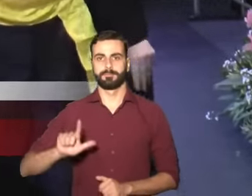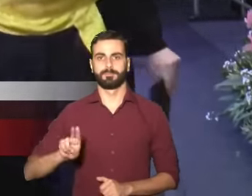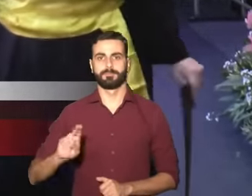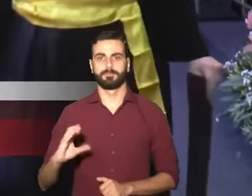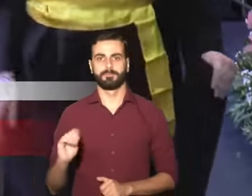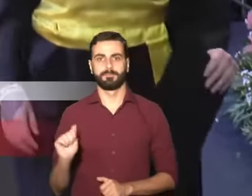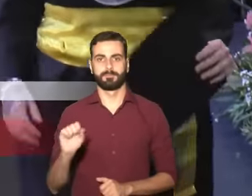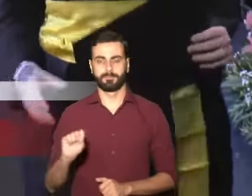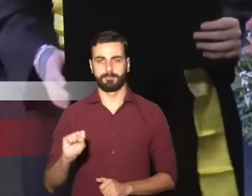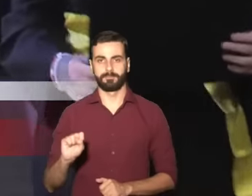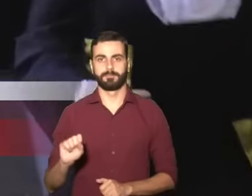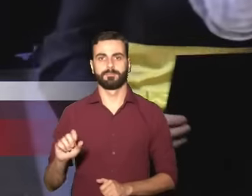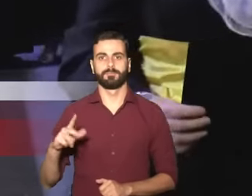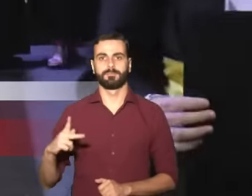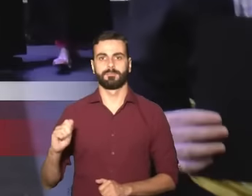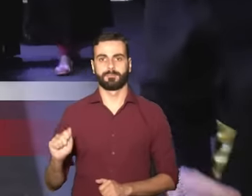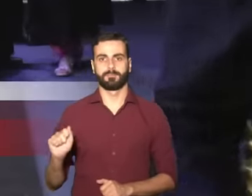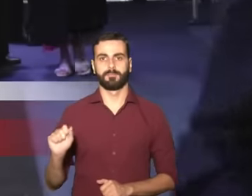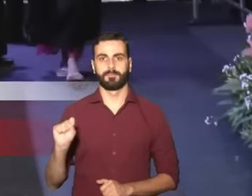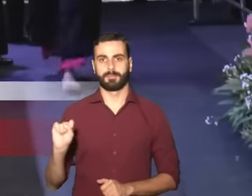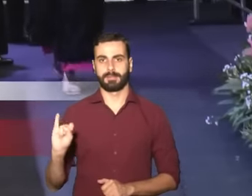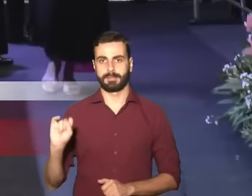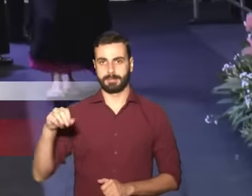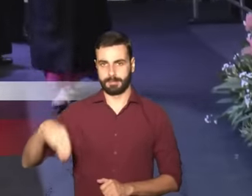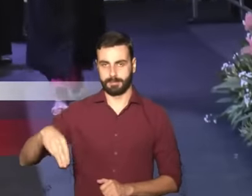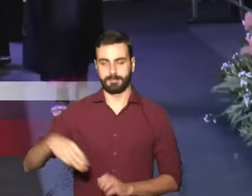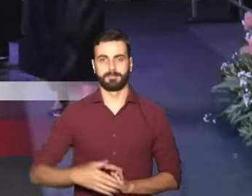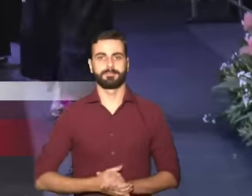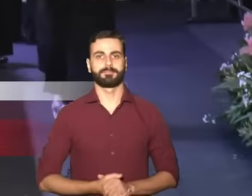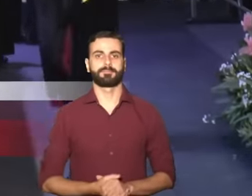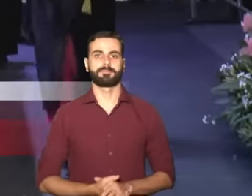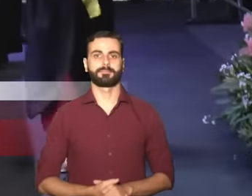Lucas Calvo Pazim.